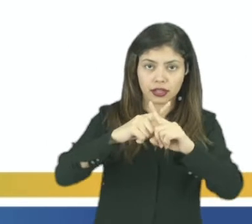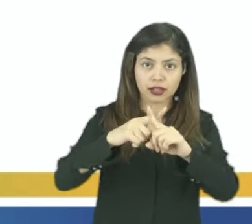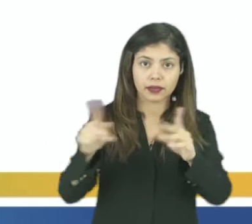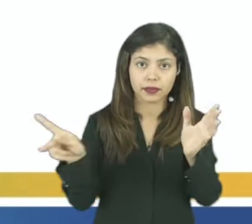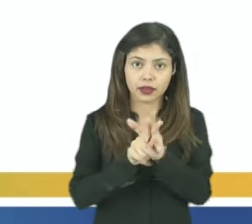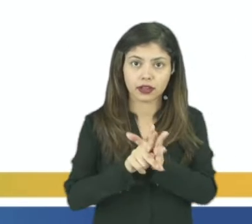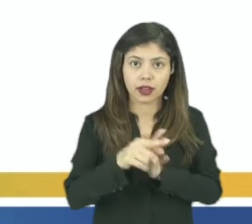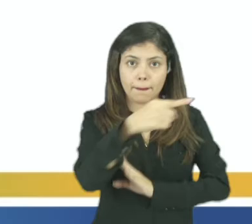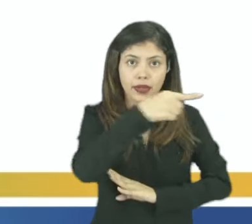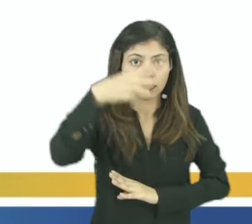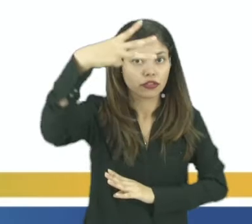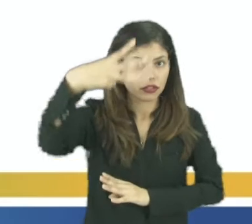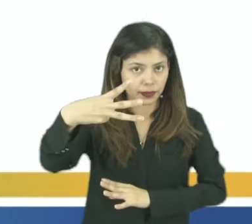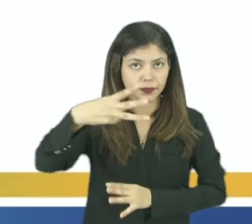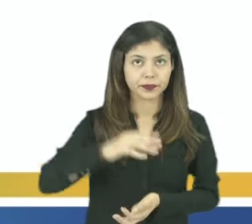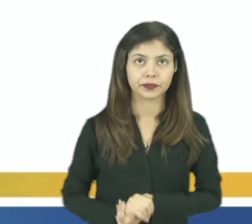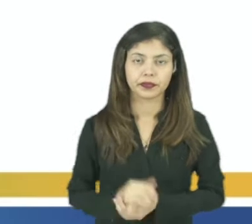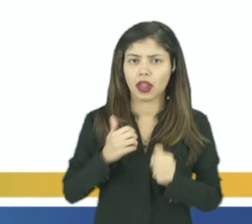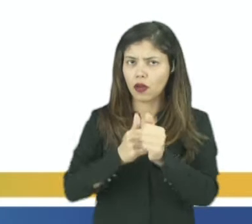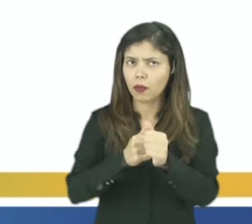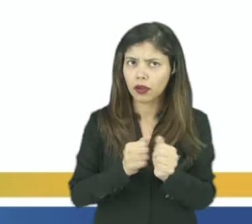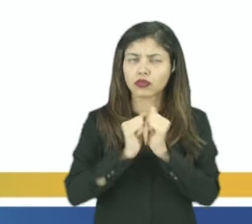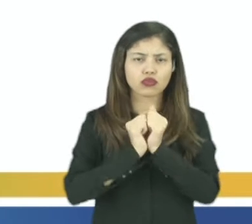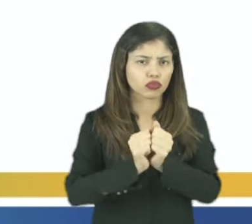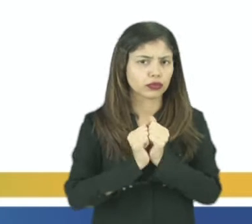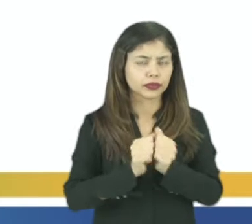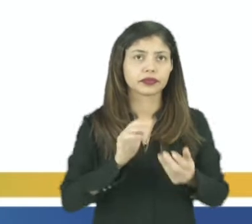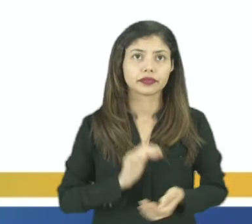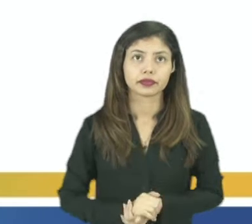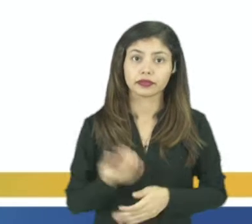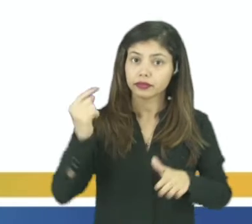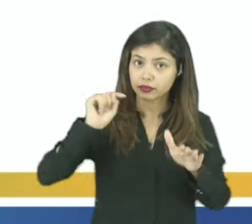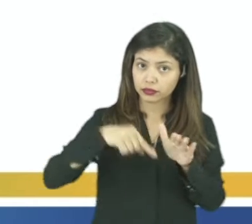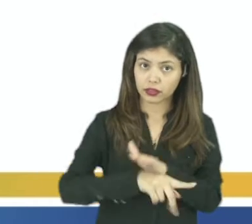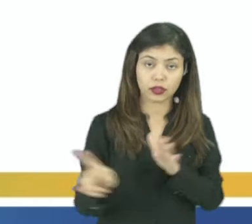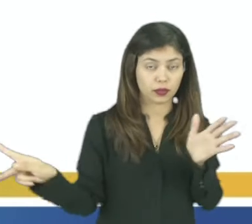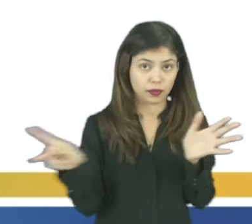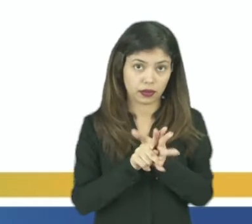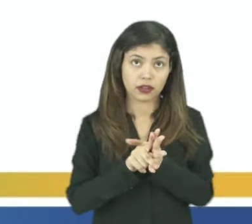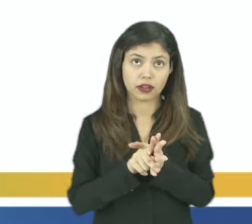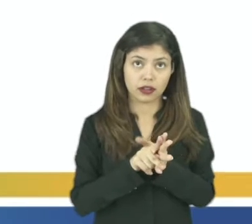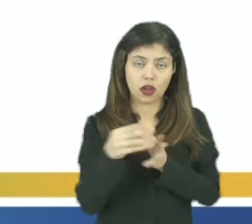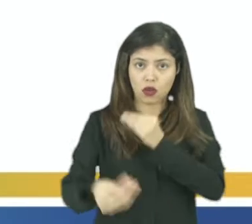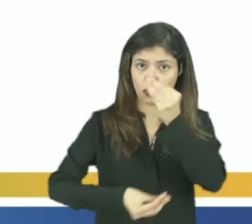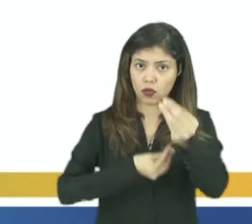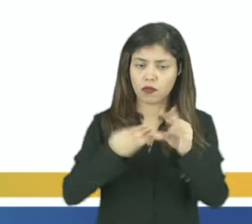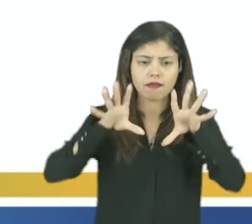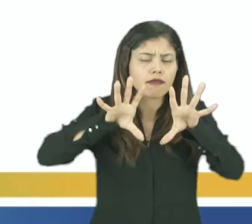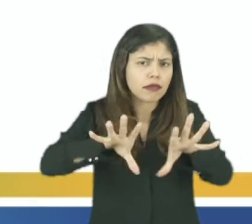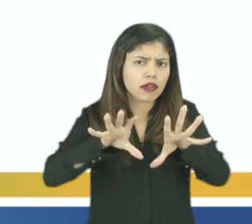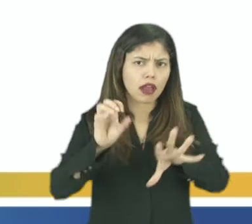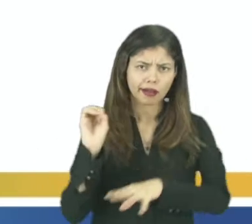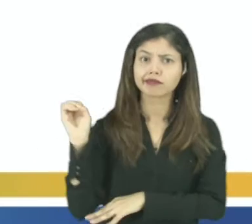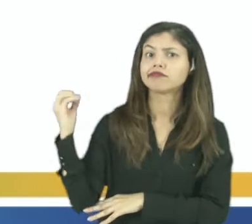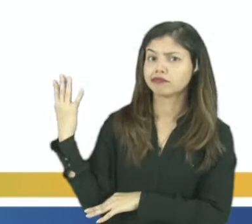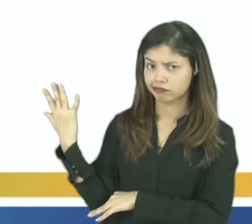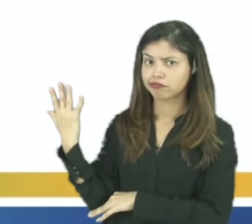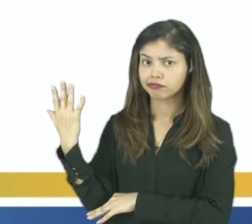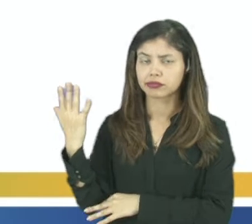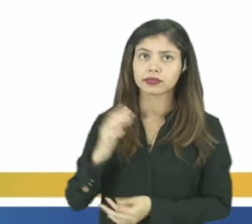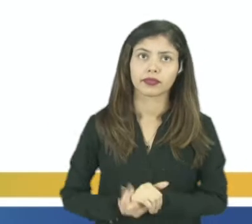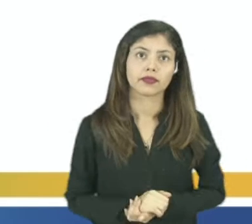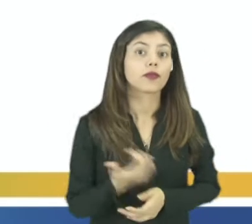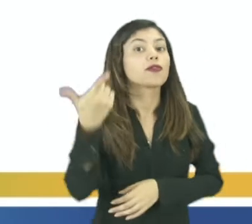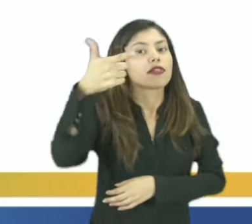ela por menos 3. Então acompanhe comigo dentro do determinante como ficará essa situação. Então observe que eu